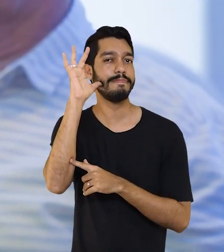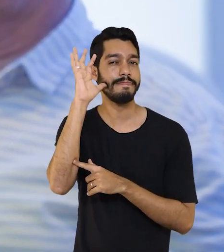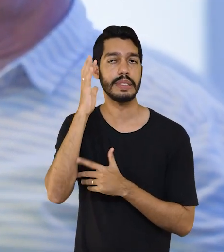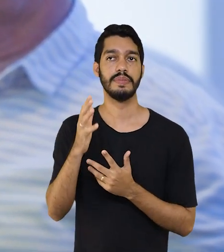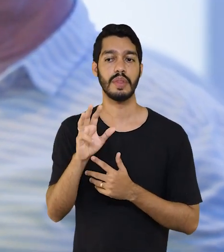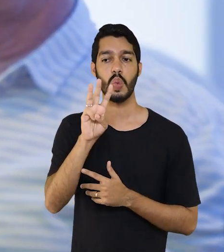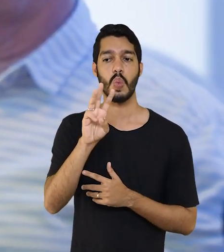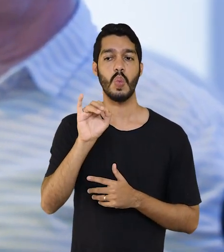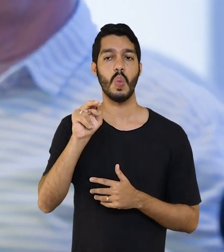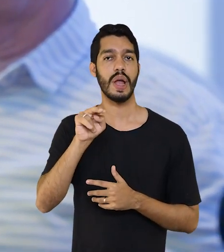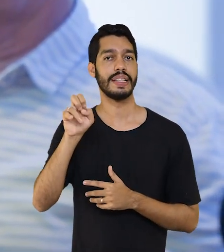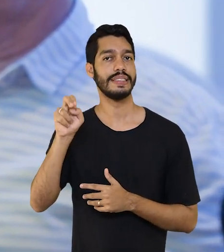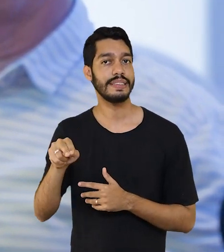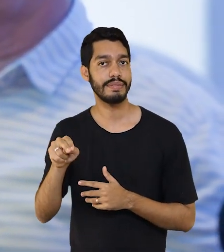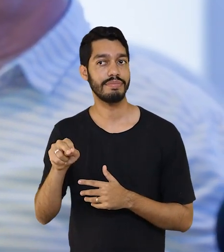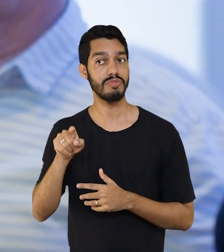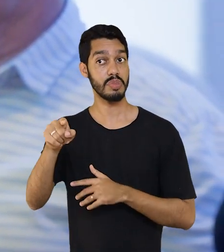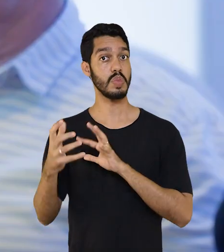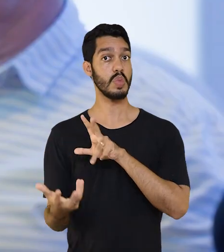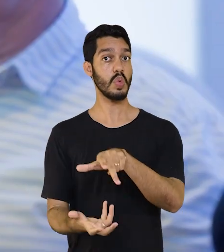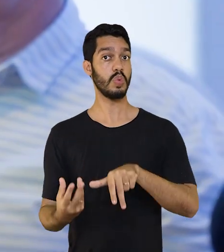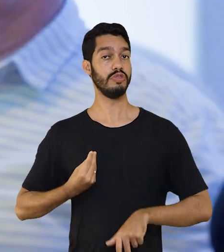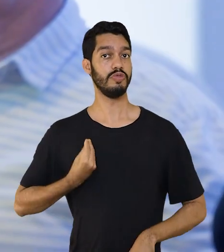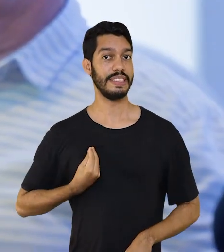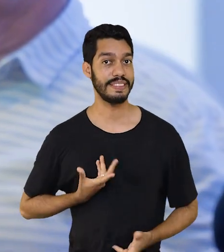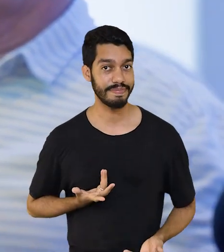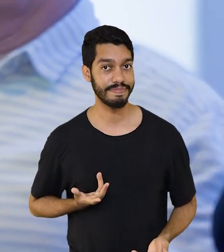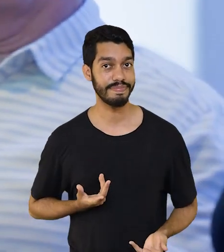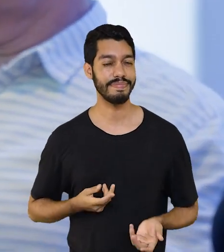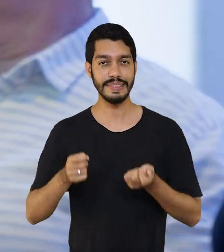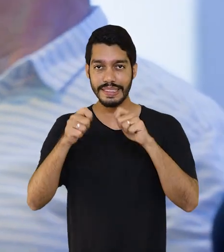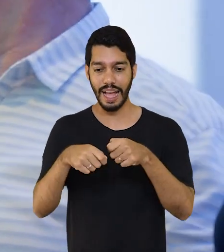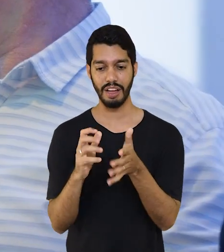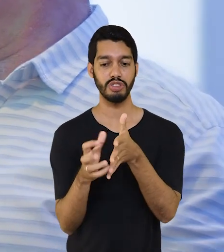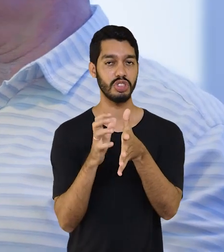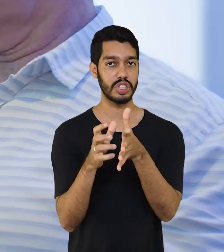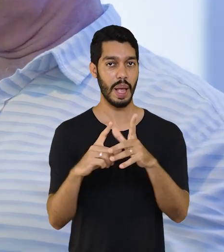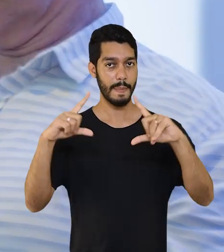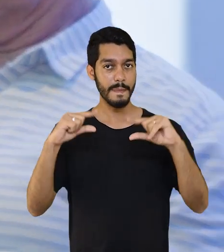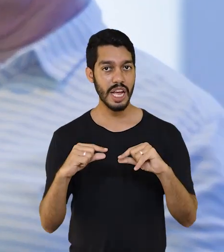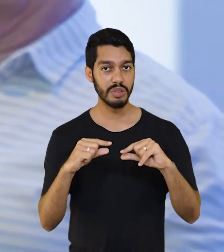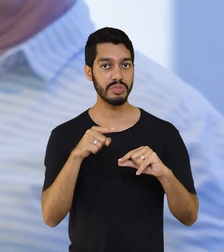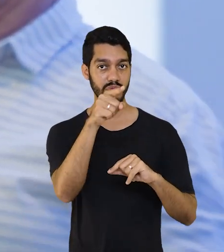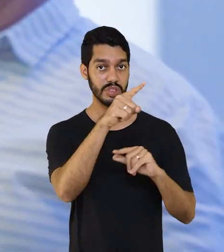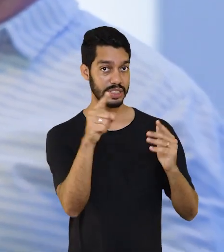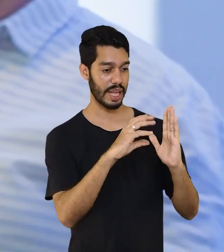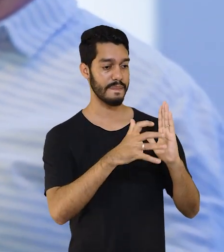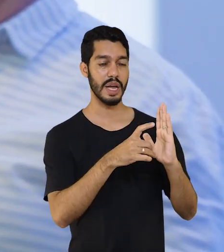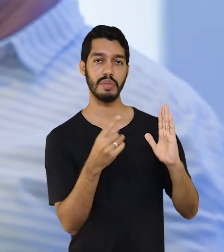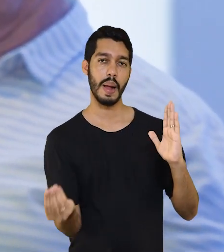você imagina a Winning nesse mundo? Imagino que isso pode gerar menos dados para alimentar as bases